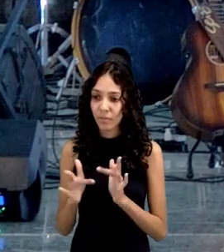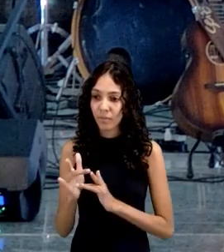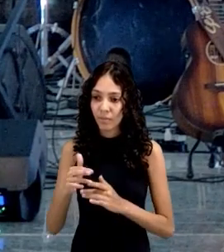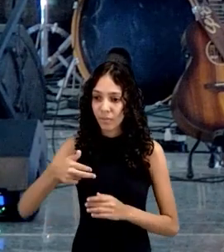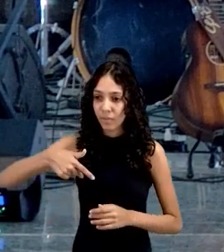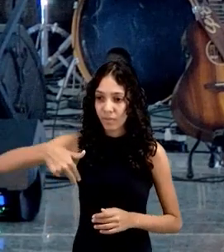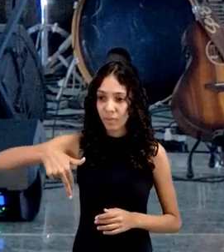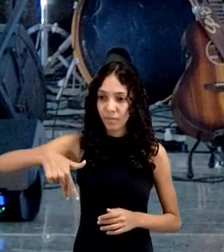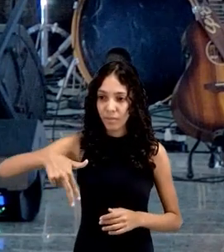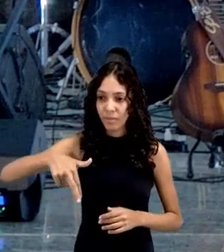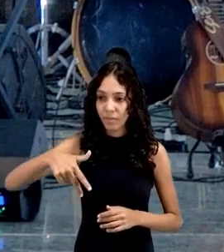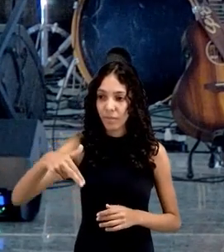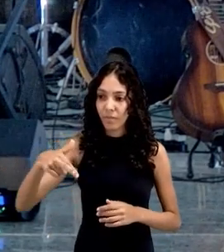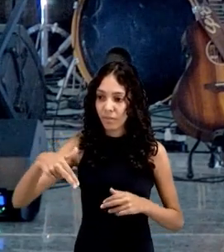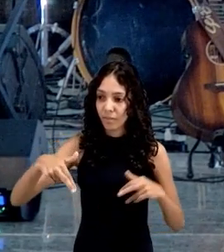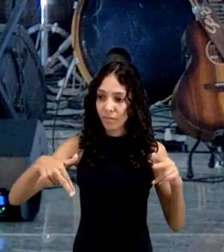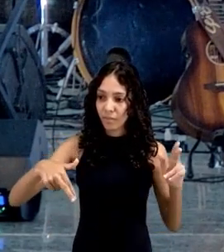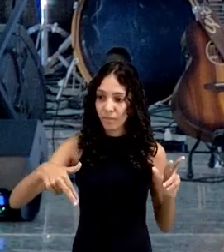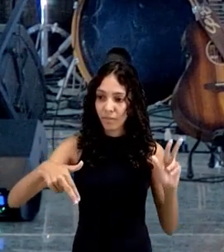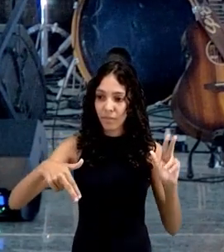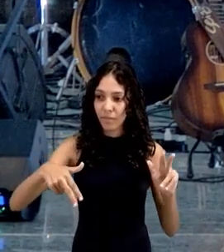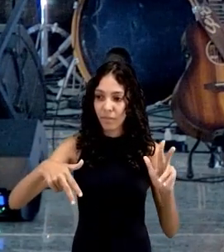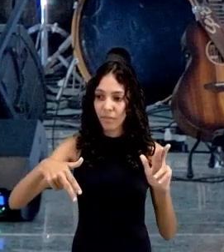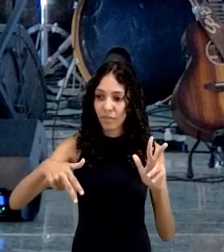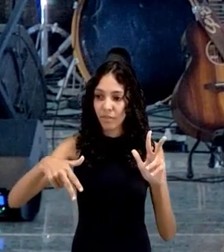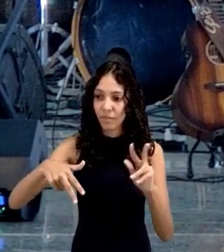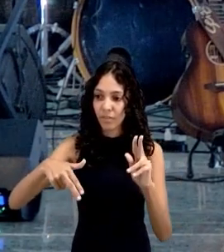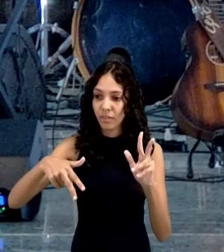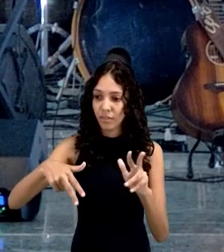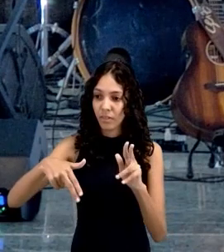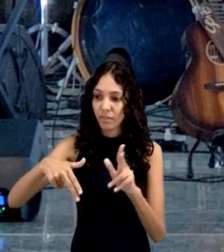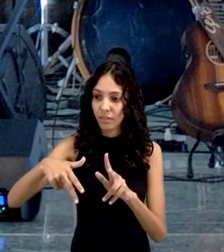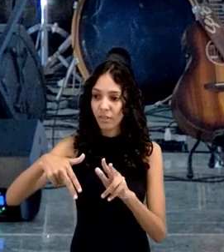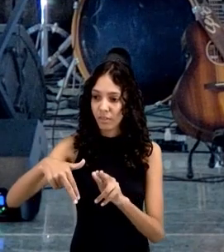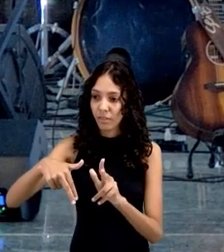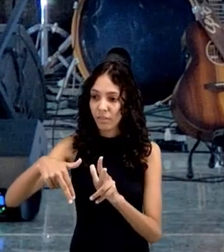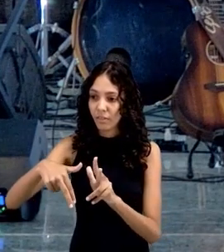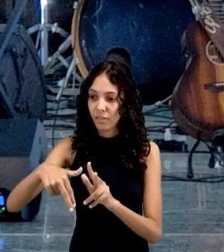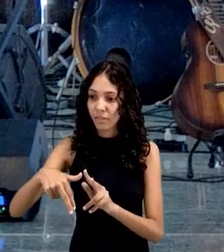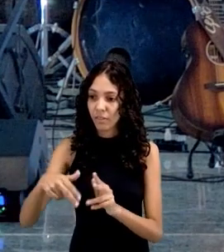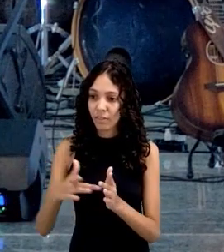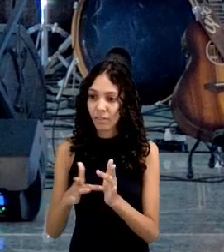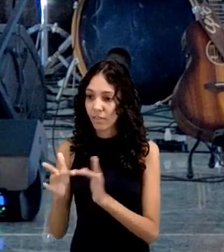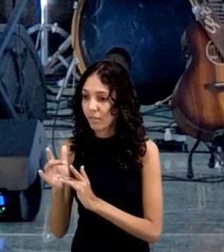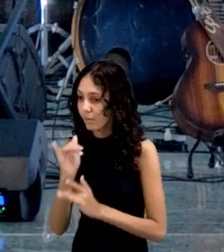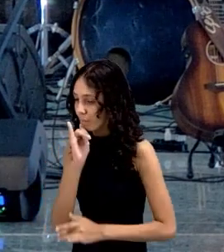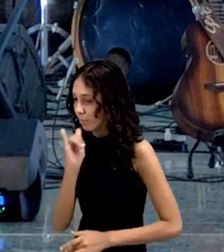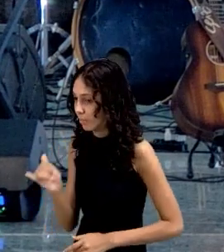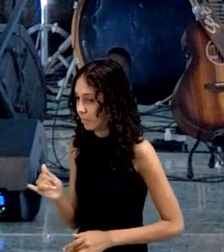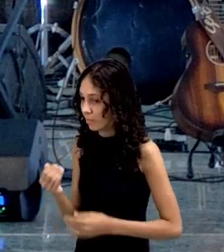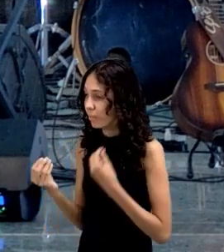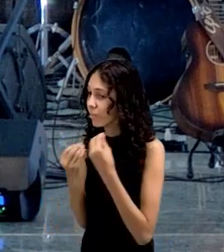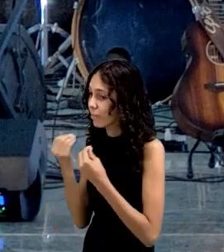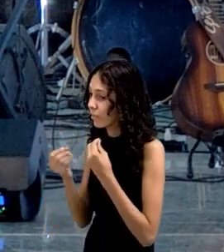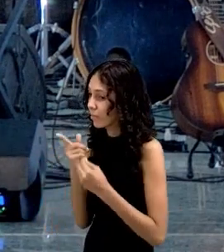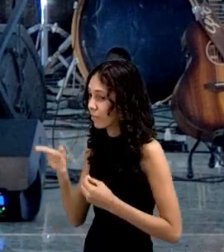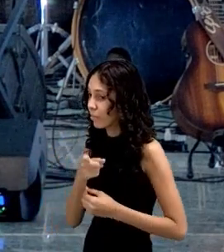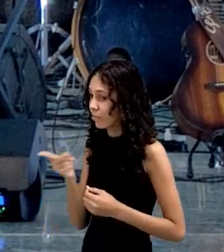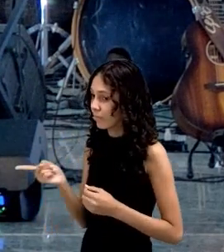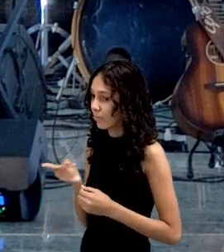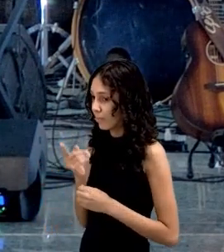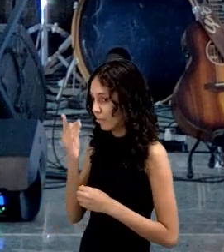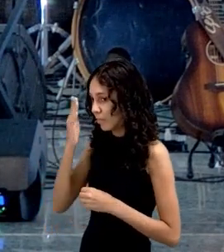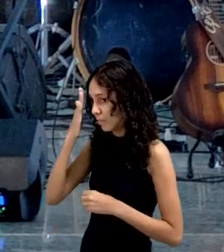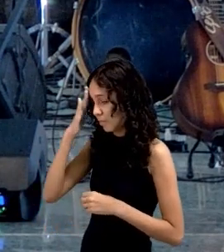Ketuvim. Lei, profetas e escritos, era a forma de falar todo o Antigo Testamento na cultura hebraica. Tudo aponta para Jesus.